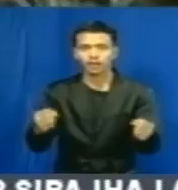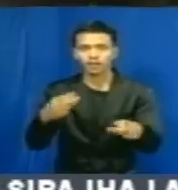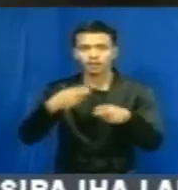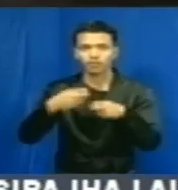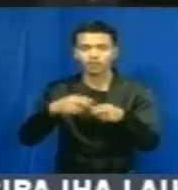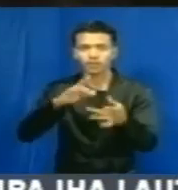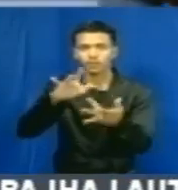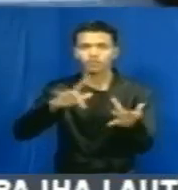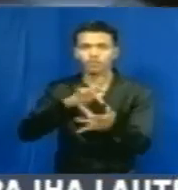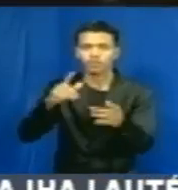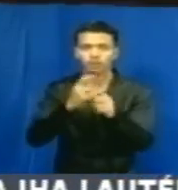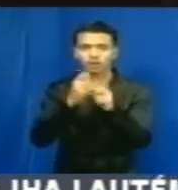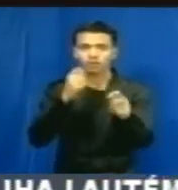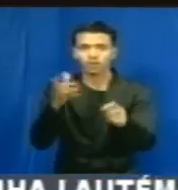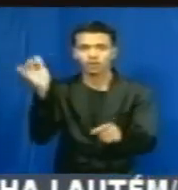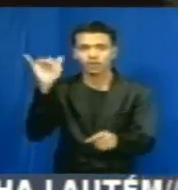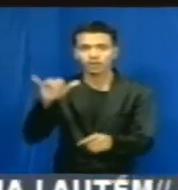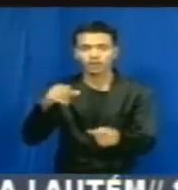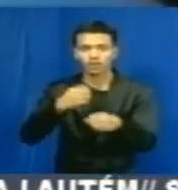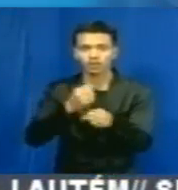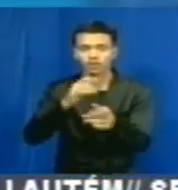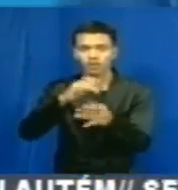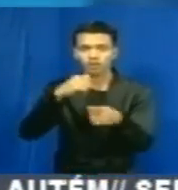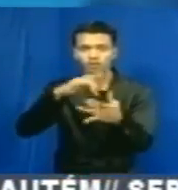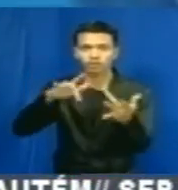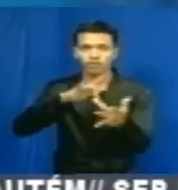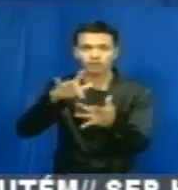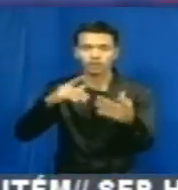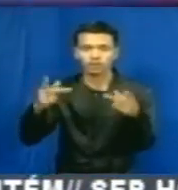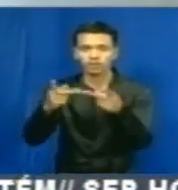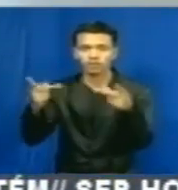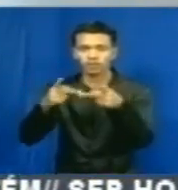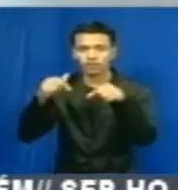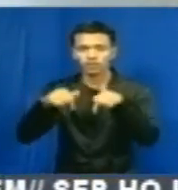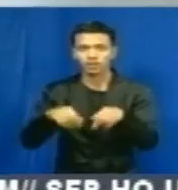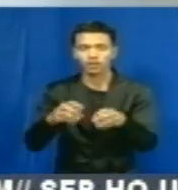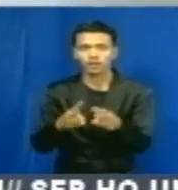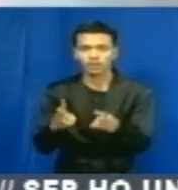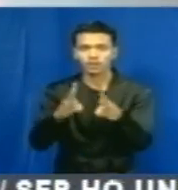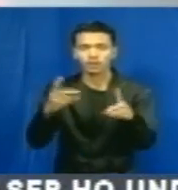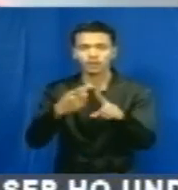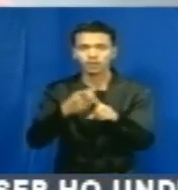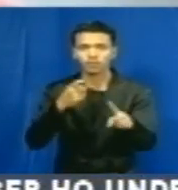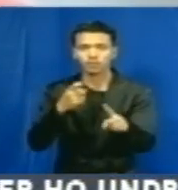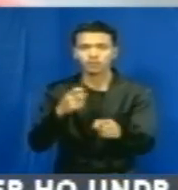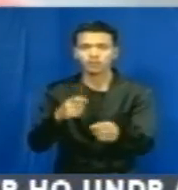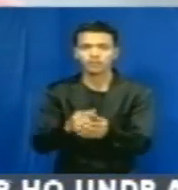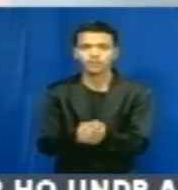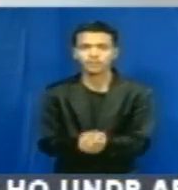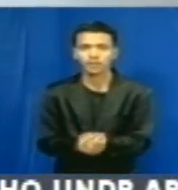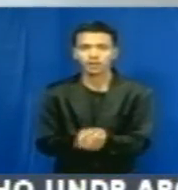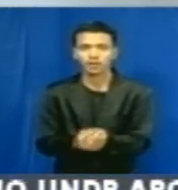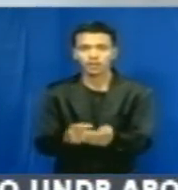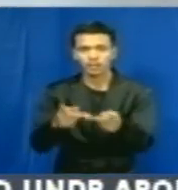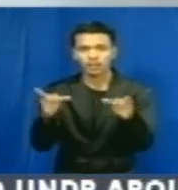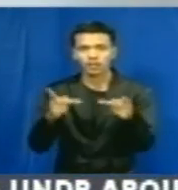dificulta movimento transporte Sira, a tu viagem Bafatin refere. Estrada Rossi Bono, mas Lago